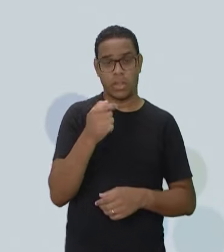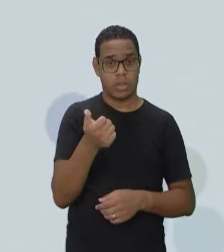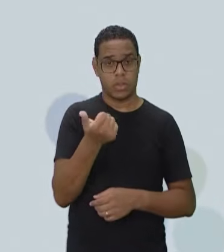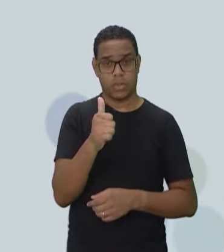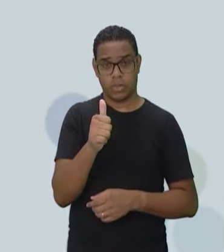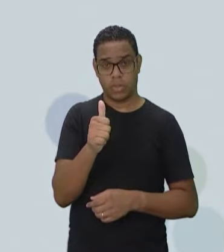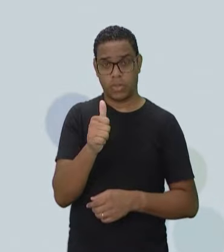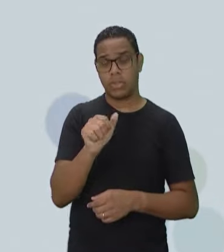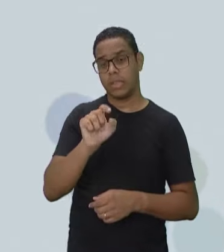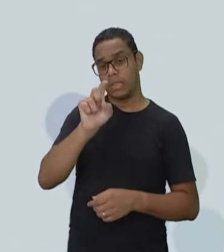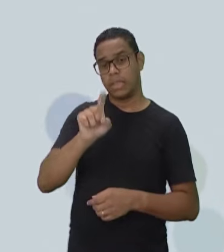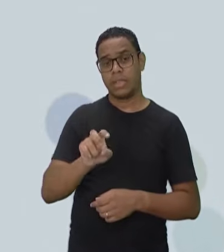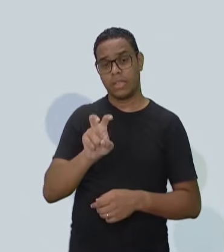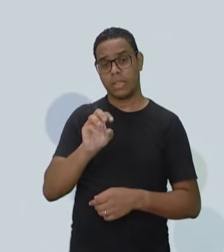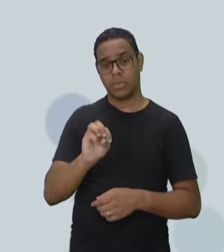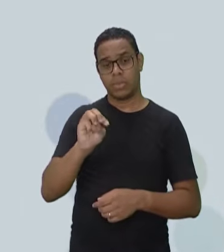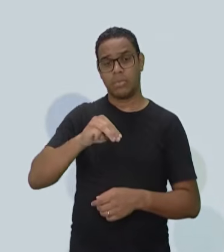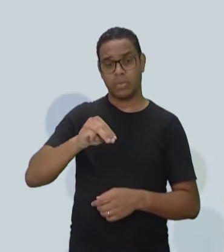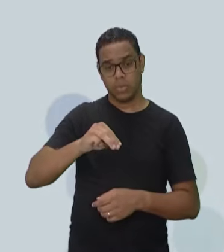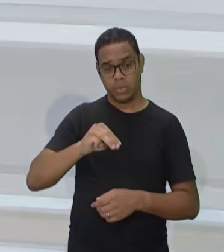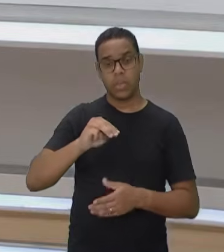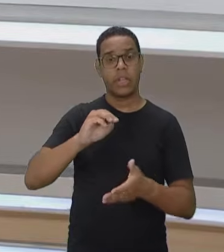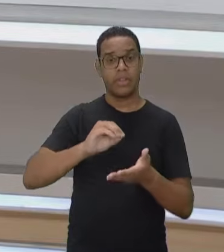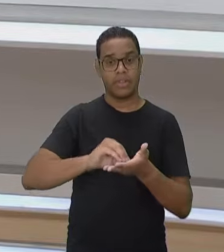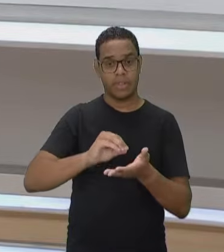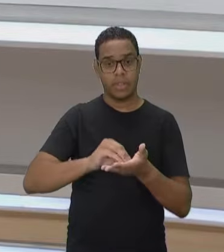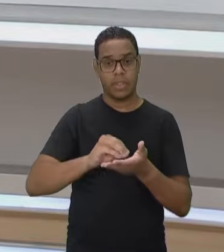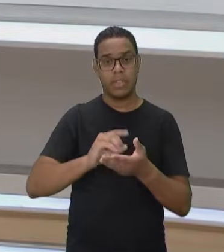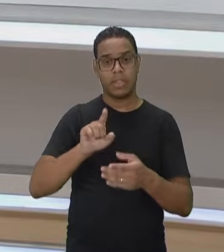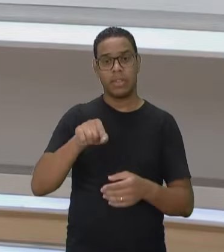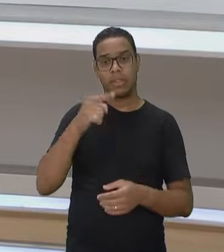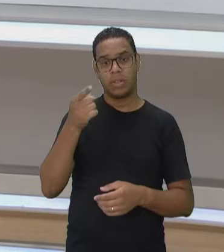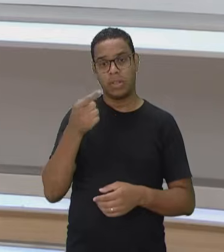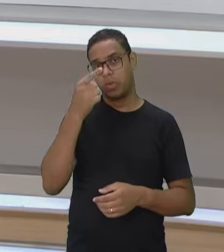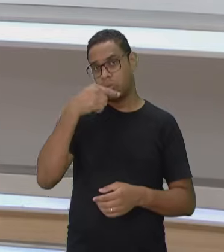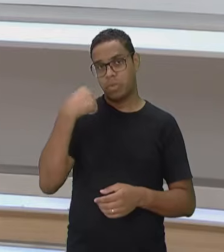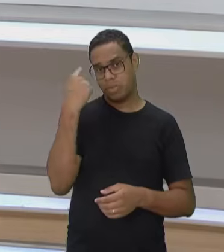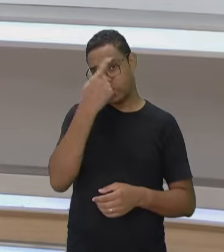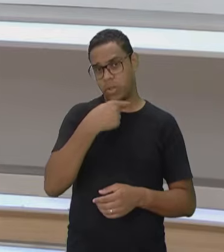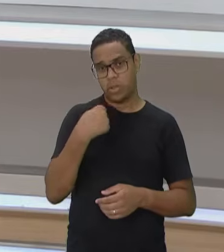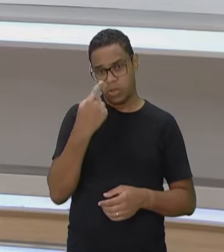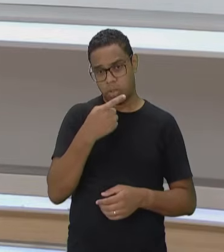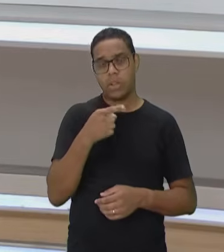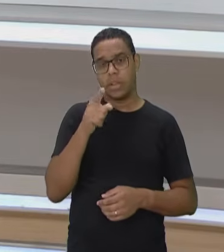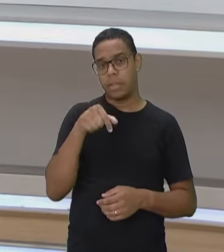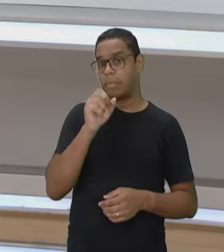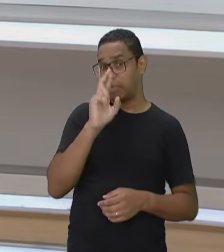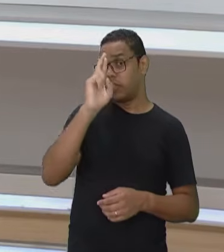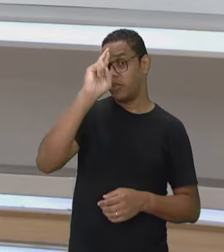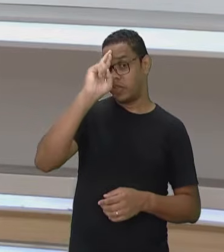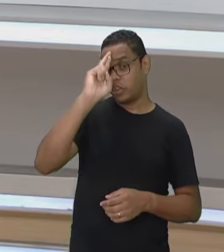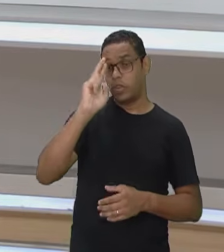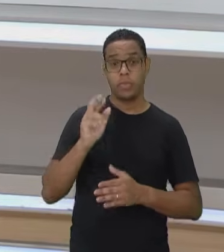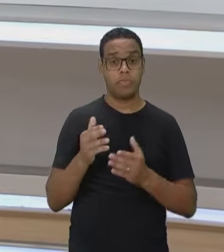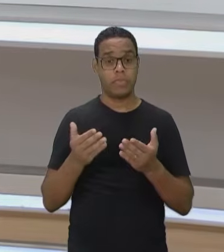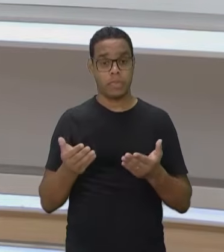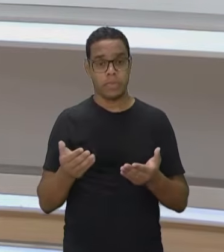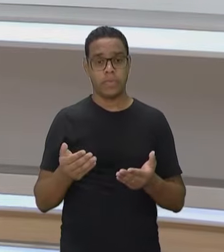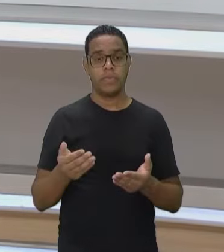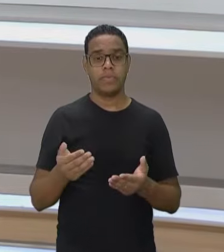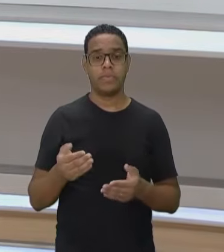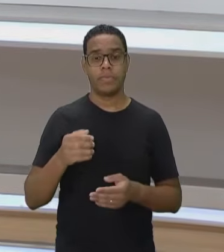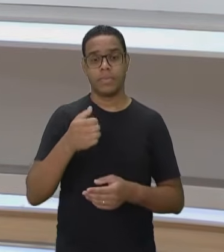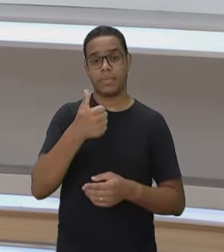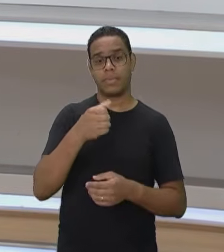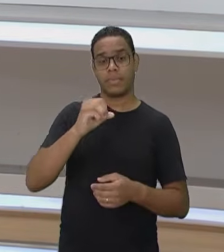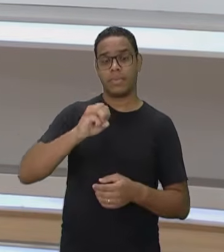50 minutos, falta 10 minutos para completar a próxima hora, que seriam 12 horas. Então, quando ele anda